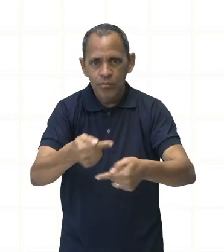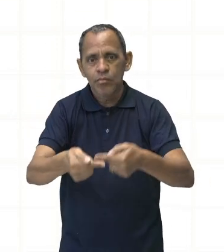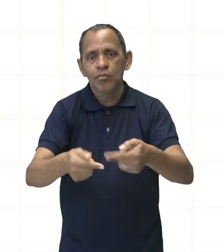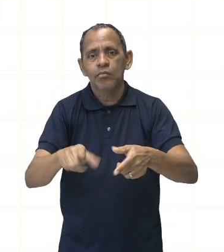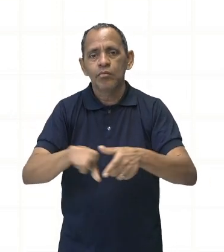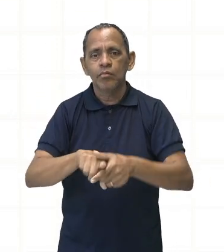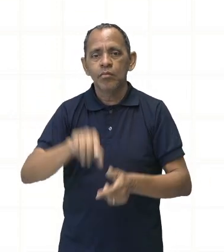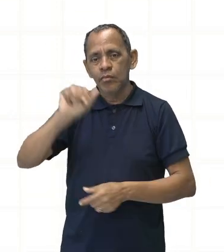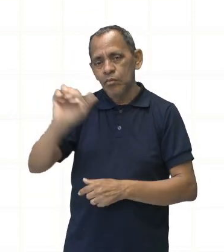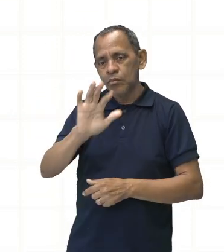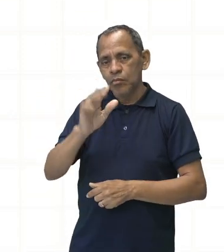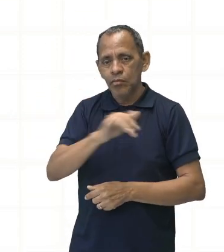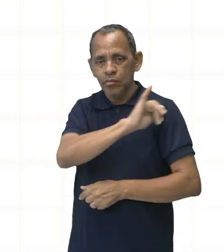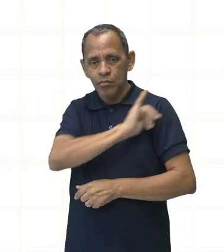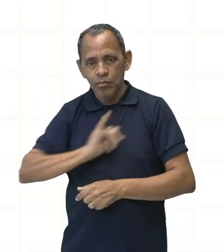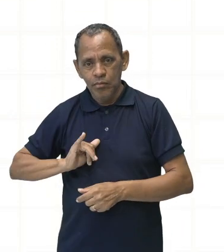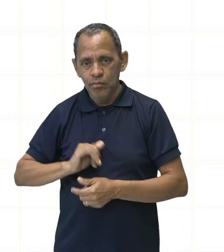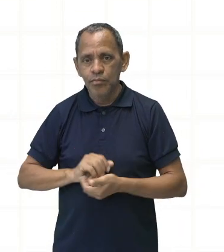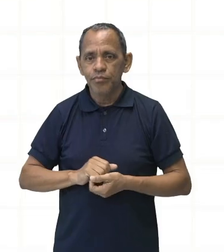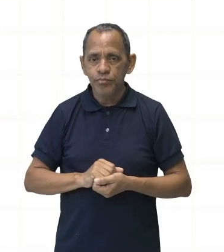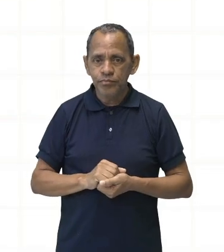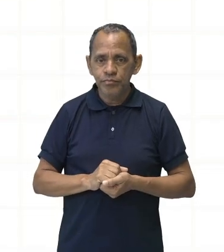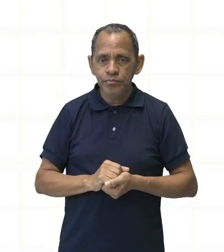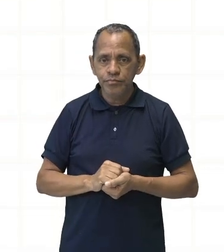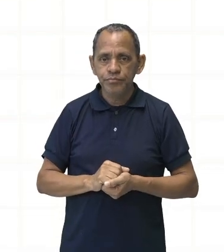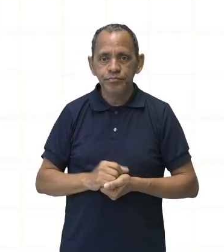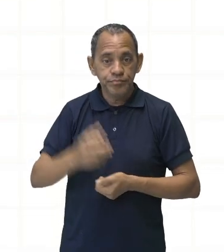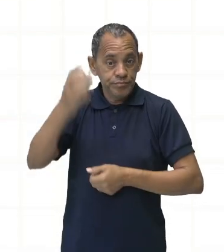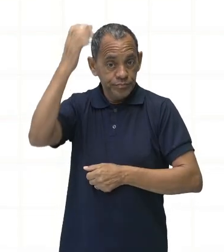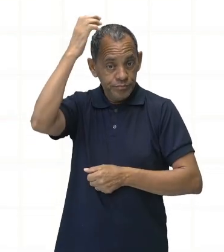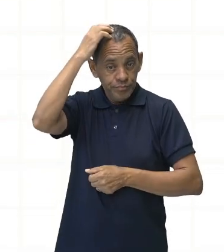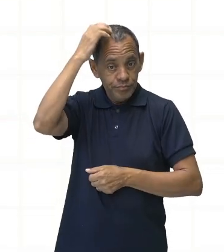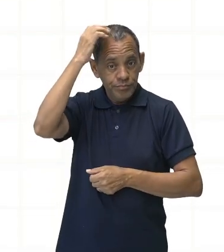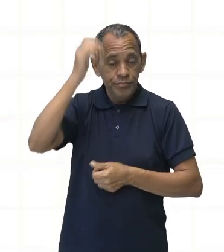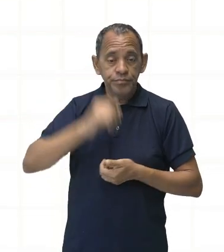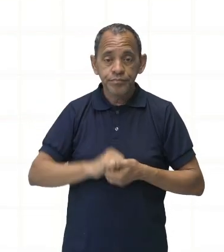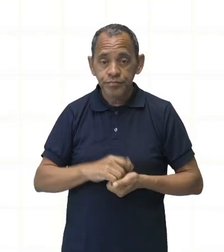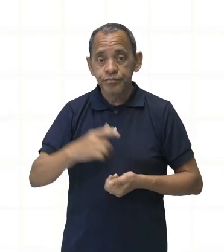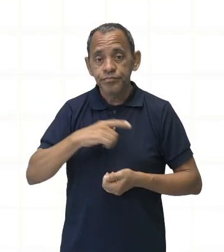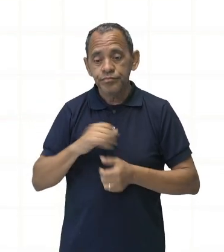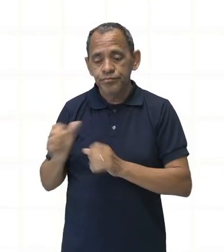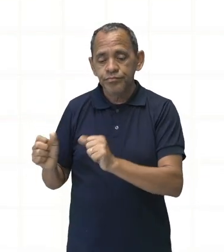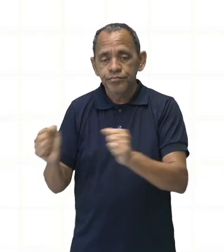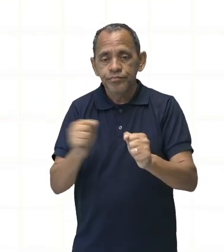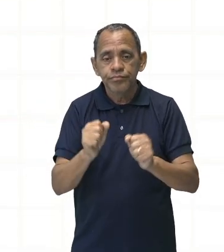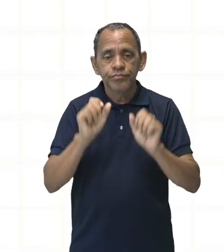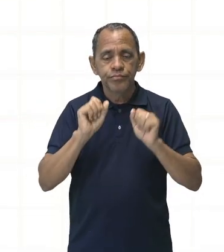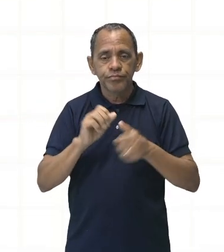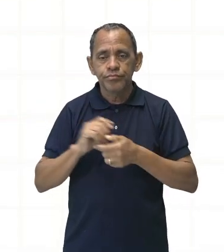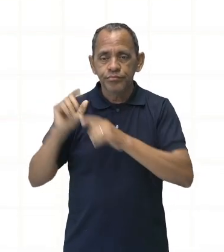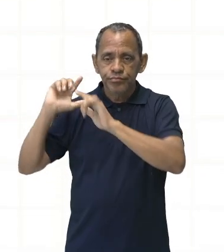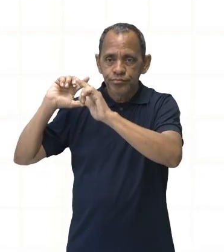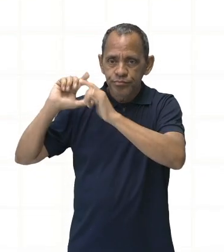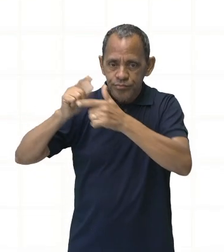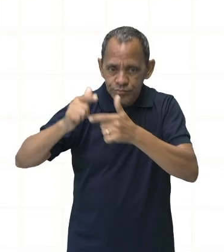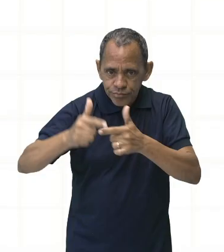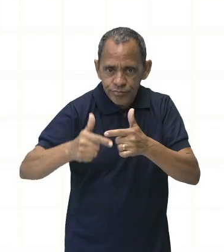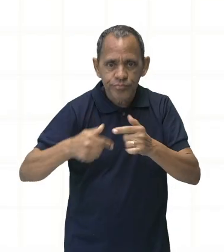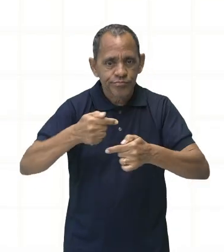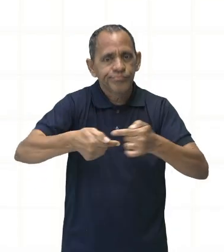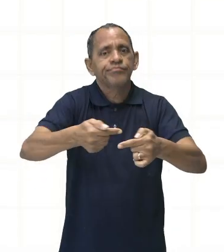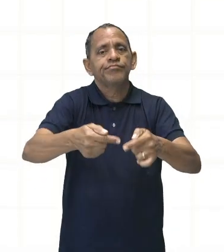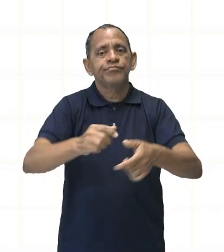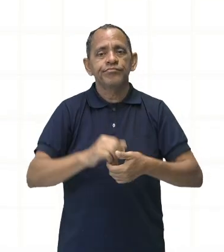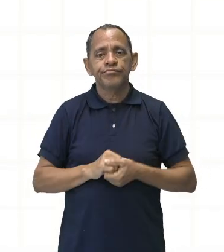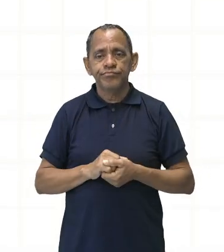do imperador. Esse monarca, né, o seu poder, ele era hereditário, ou seja, passava